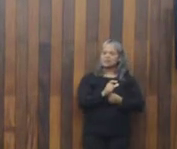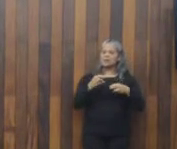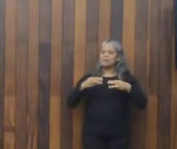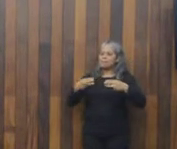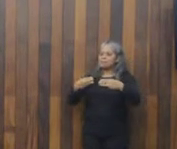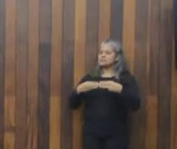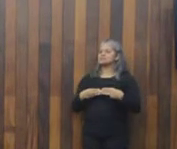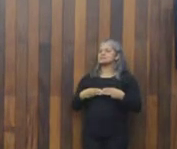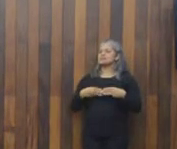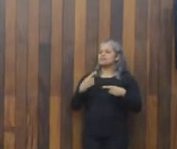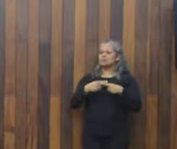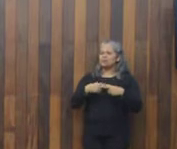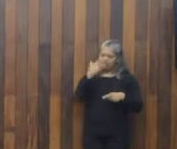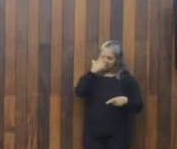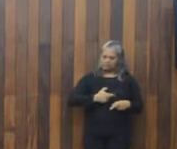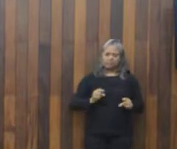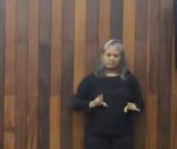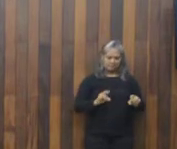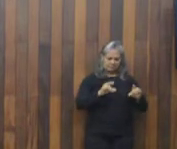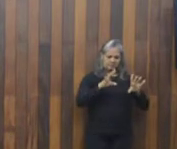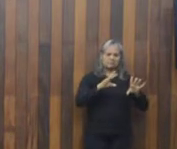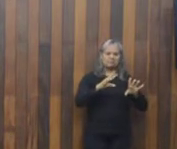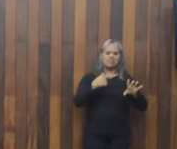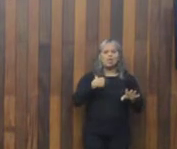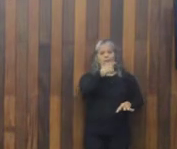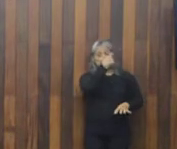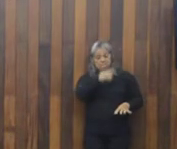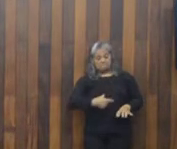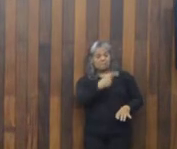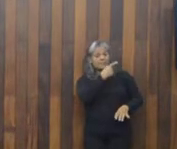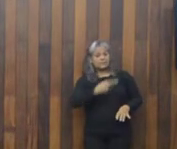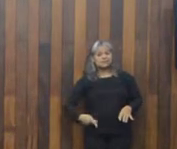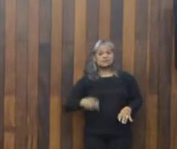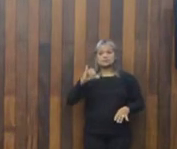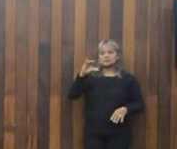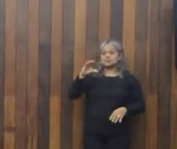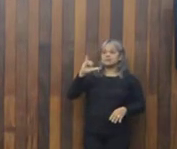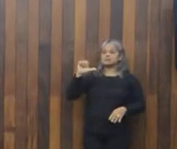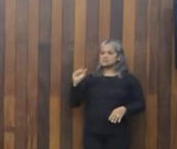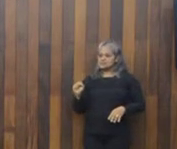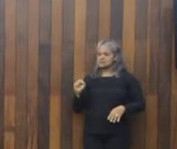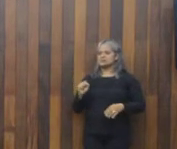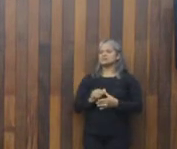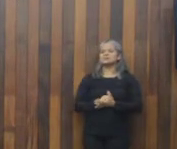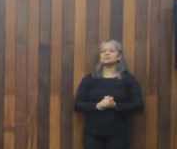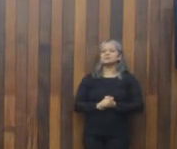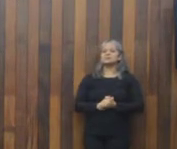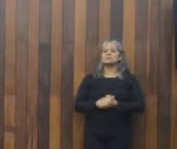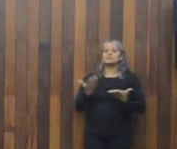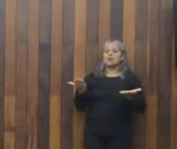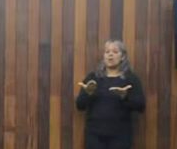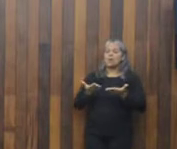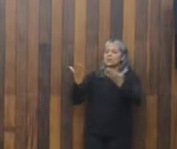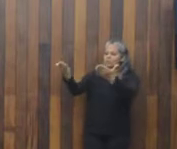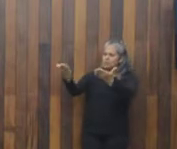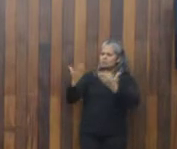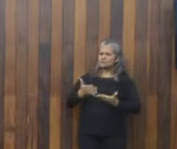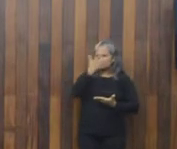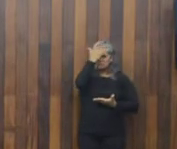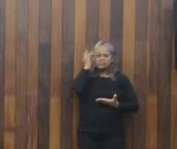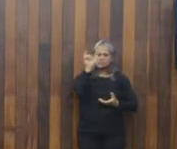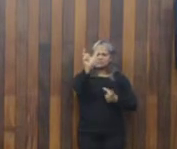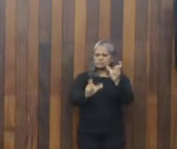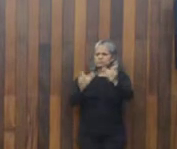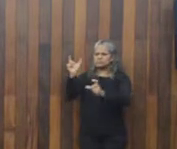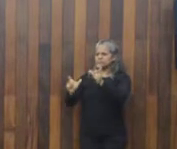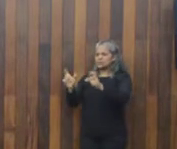mim é muito especial como presidente da CIA. Queria convidar aqui, enquanto eu falo, as pessoas que estão, que